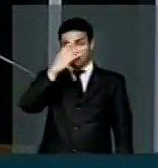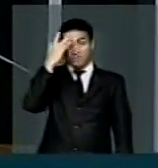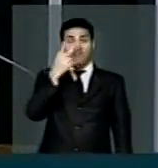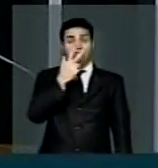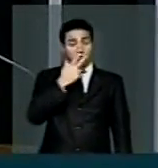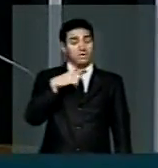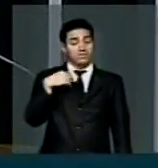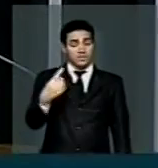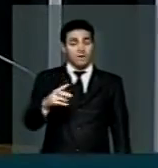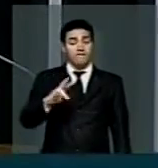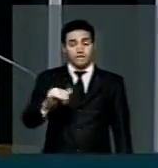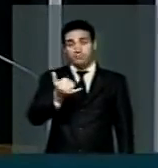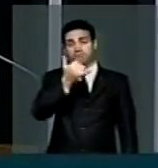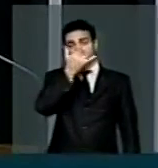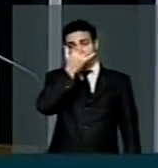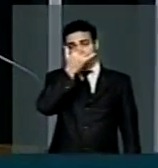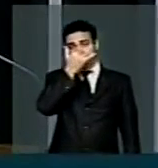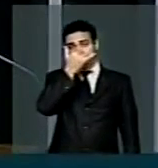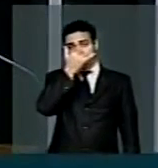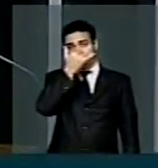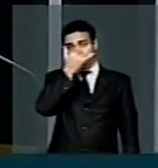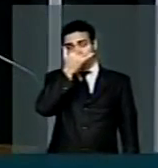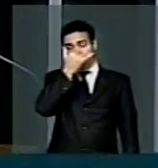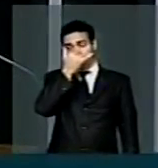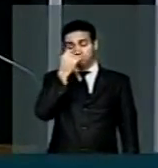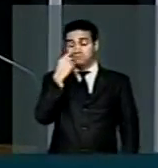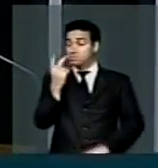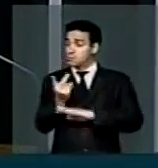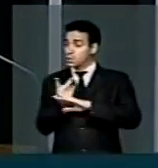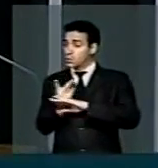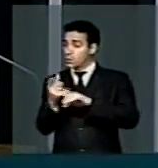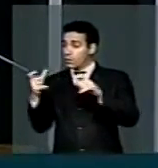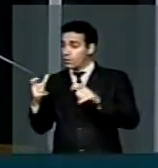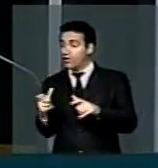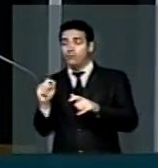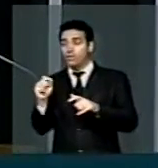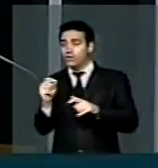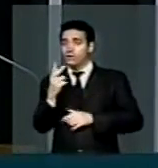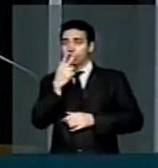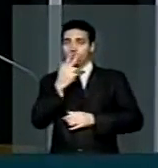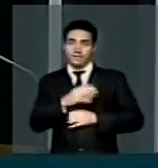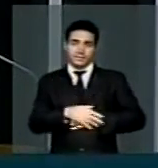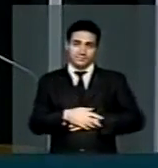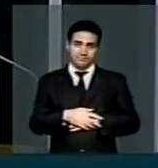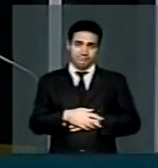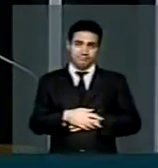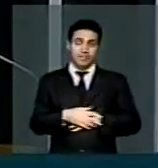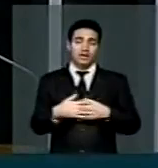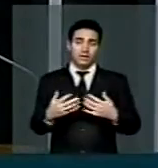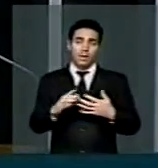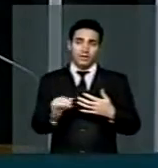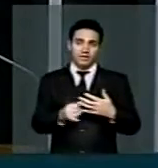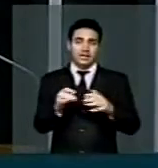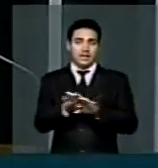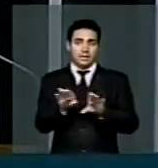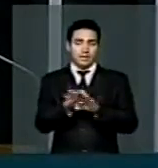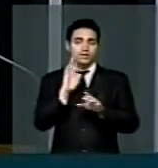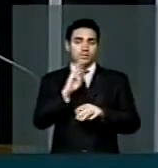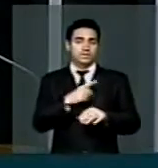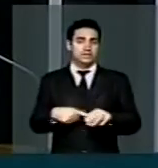que procurar um lugarzinho aí para fumar o seu cigarro, o seu charuto. Também, senhor presidente, aproveitar a oportunidade